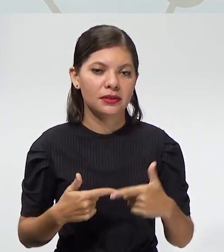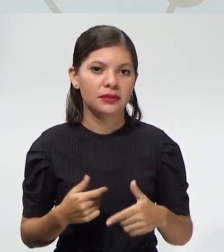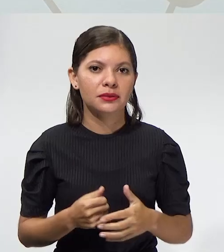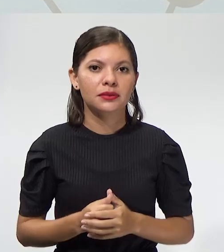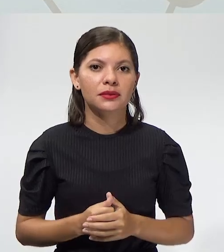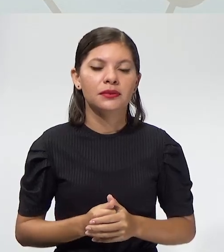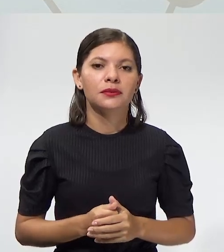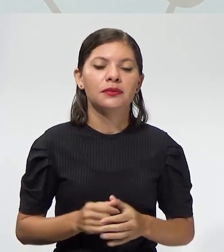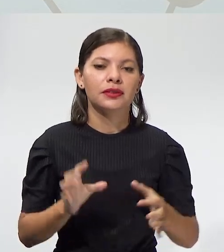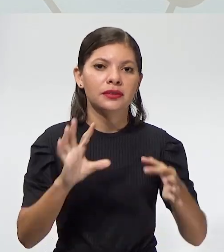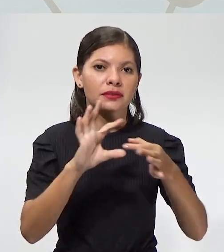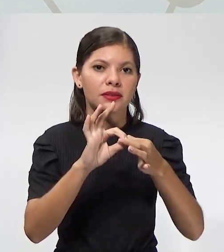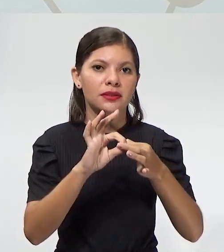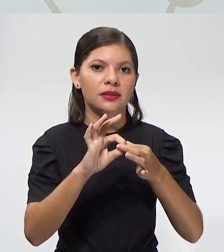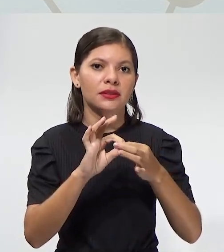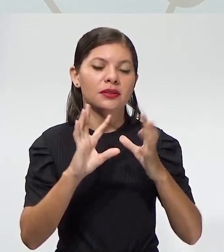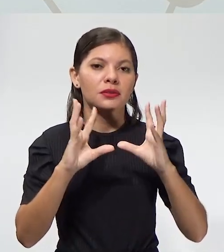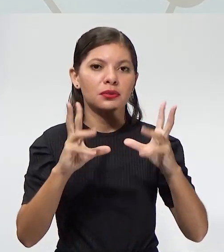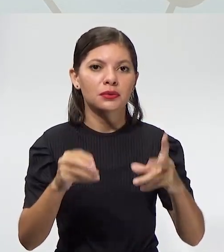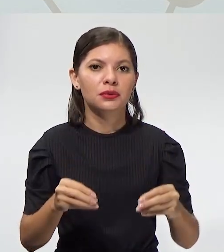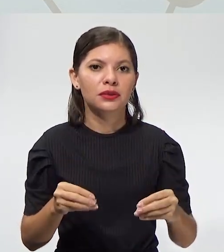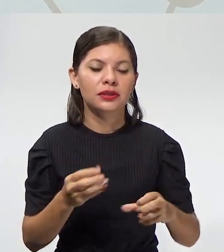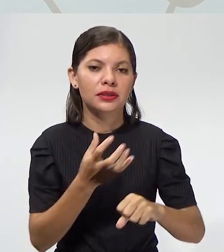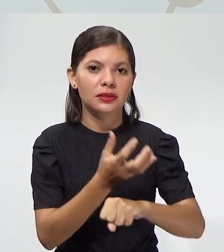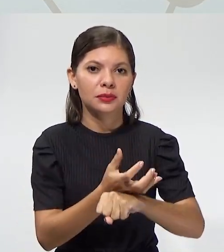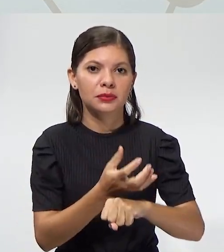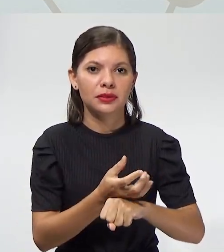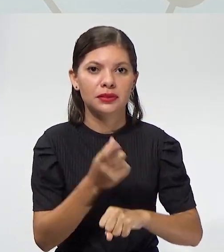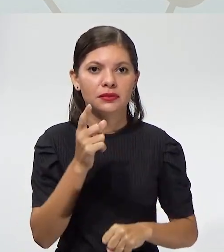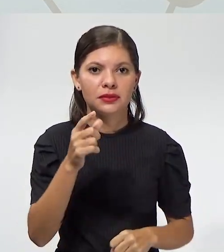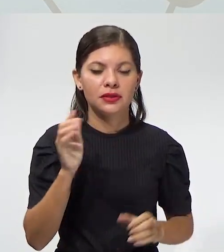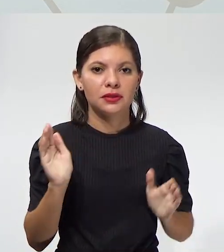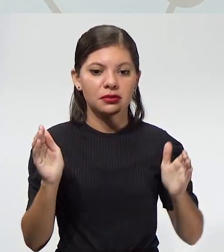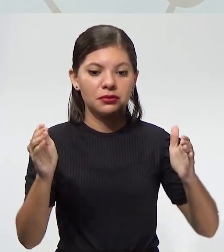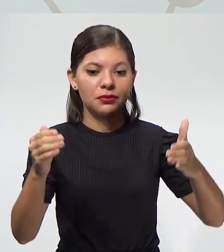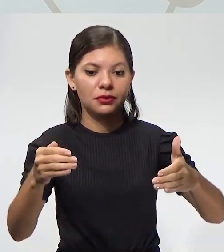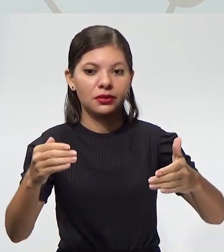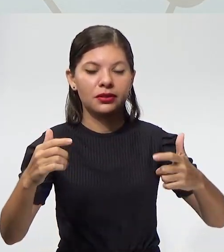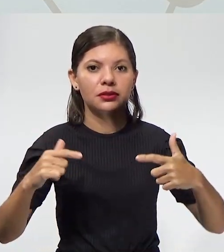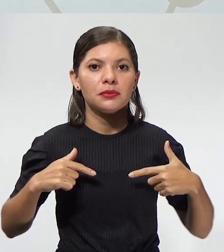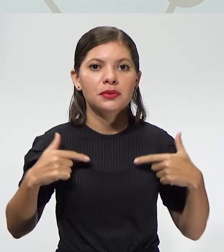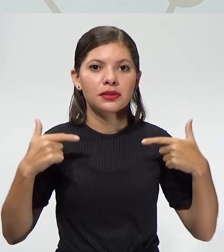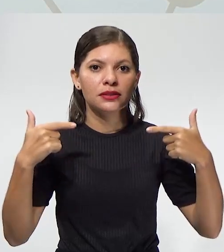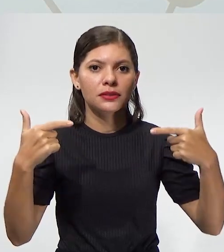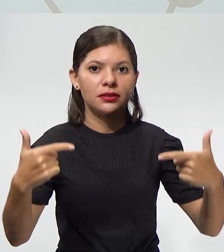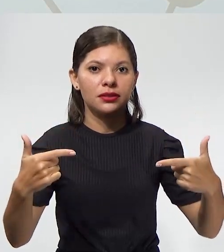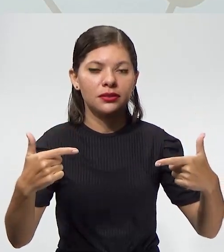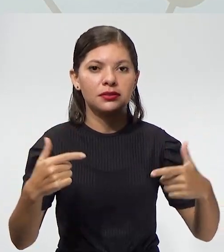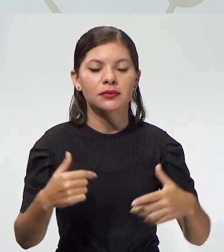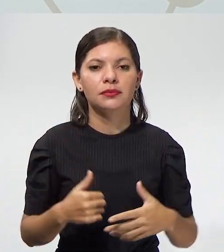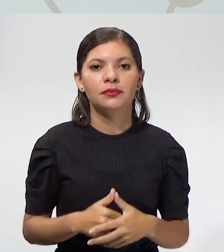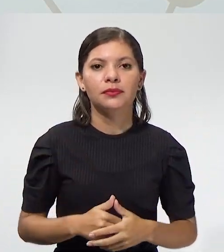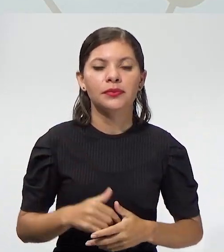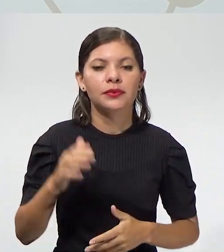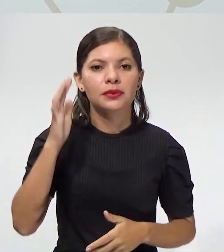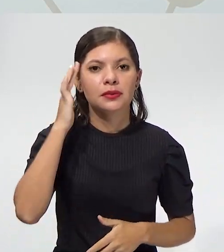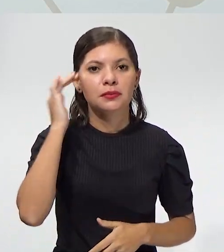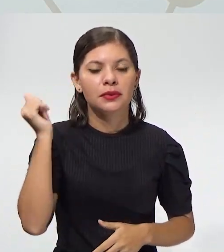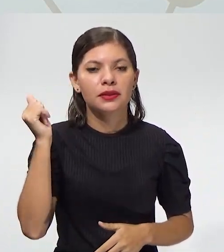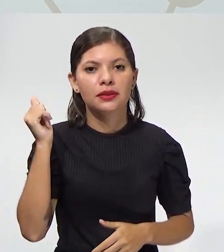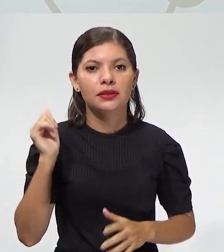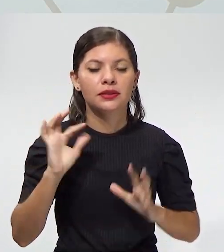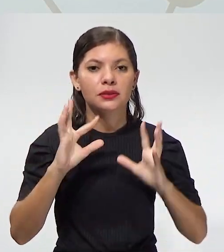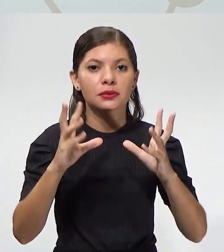disciplinas, você foca em uma ação que você vai contemplar todos os saberes das outras disciplinas. Então, isso